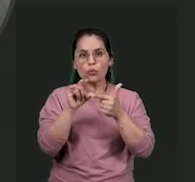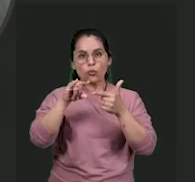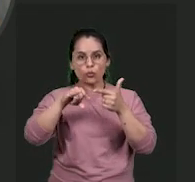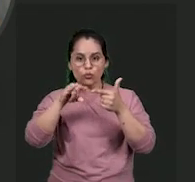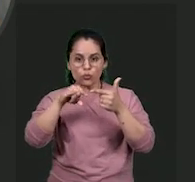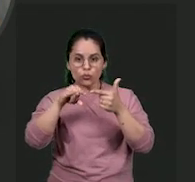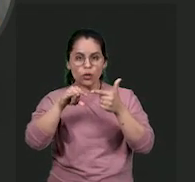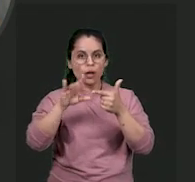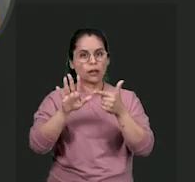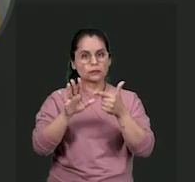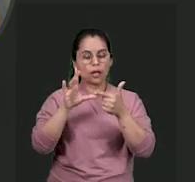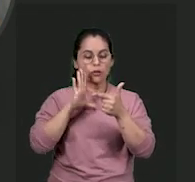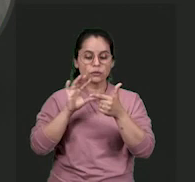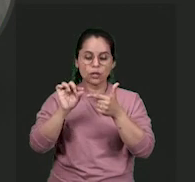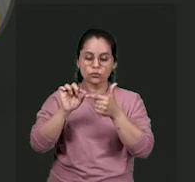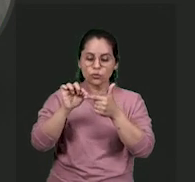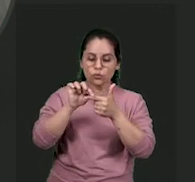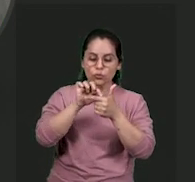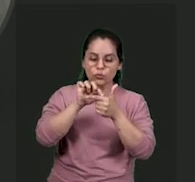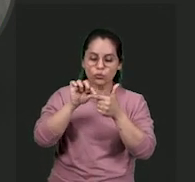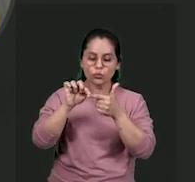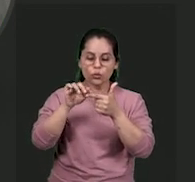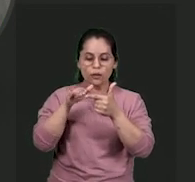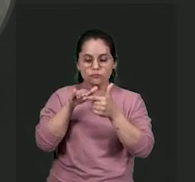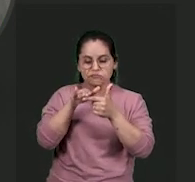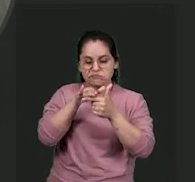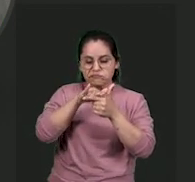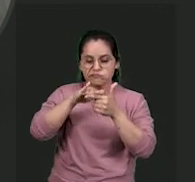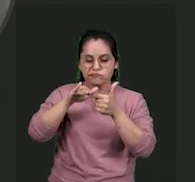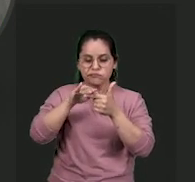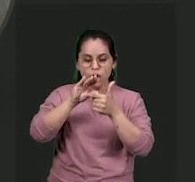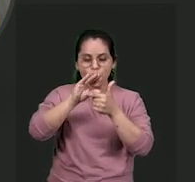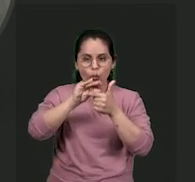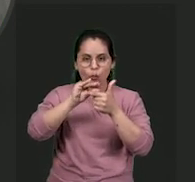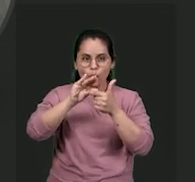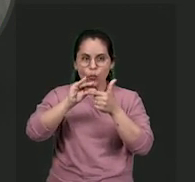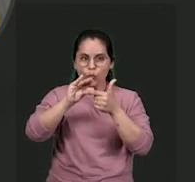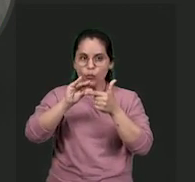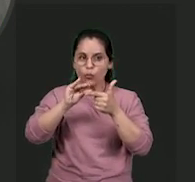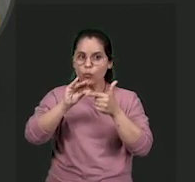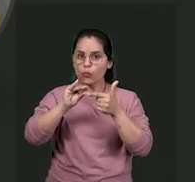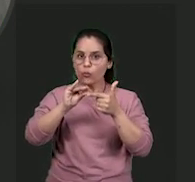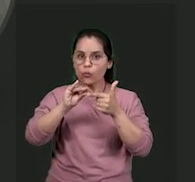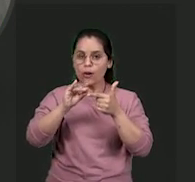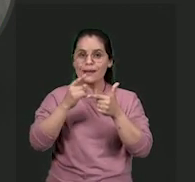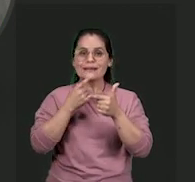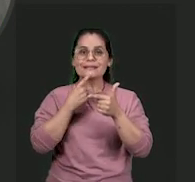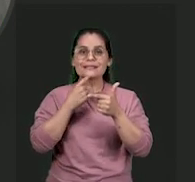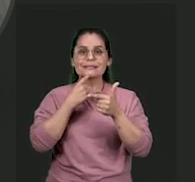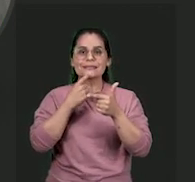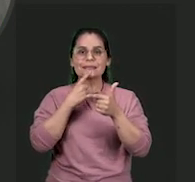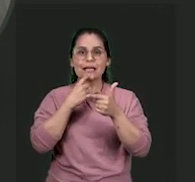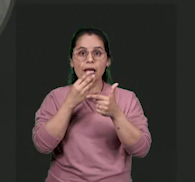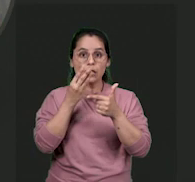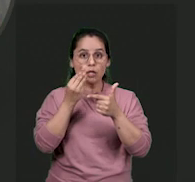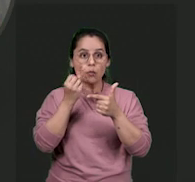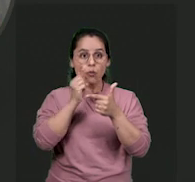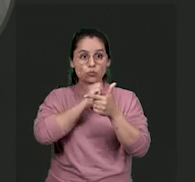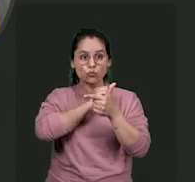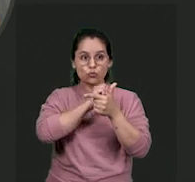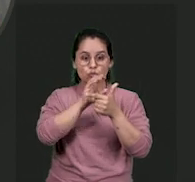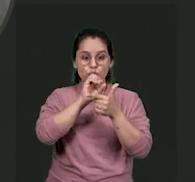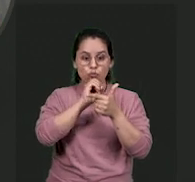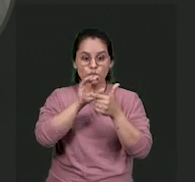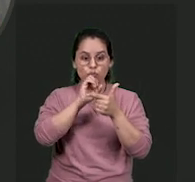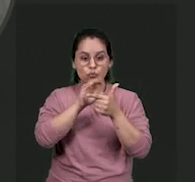urina. Dentro do pênis existe um tecido esponjoso. Quando esse tecido recebe muito sangue, o pênis